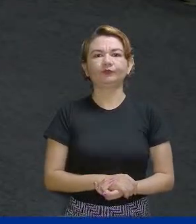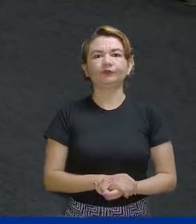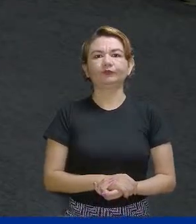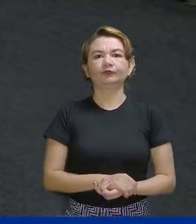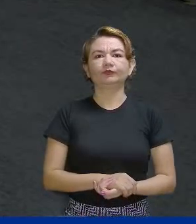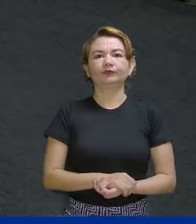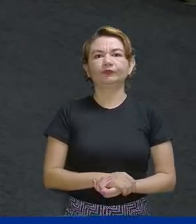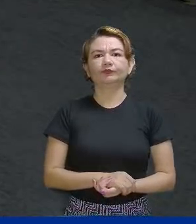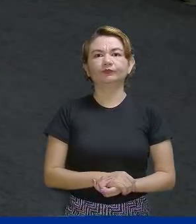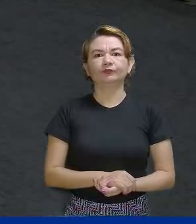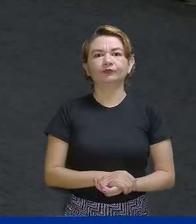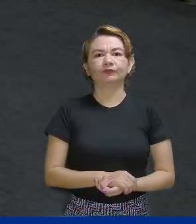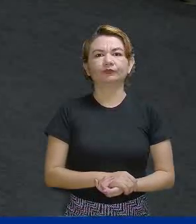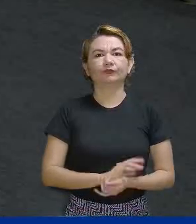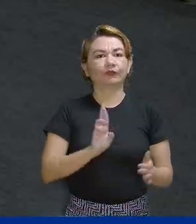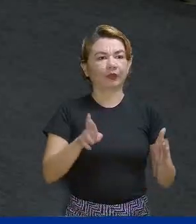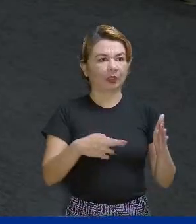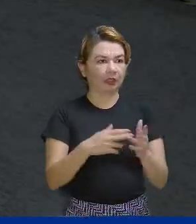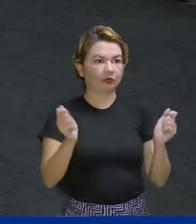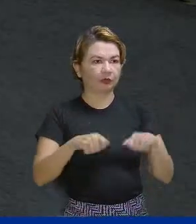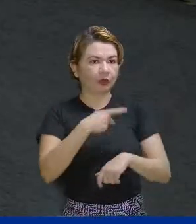Imagem ampla do plenário. A palavra ao relator.